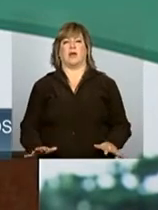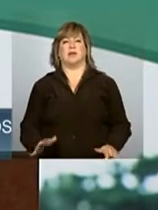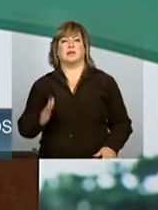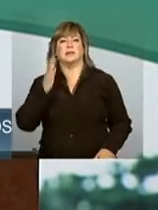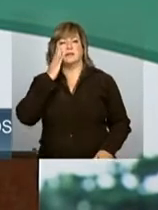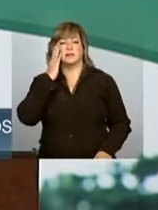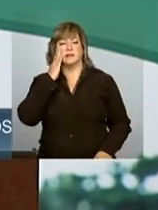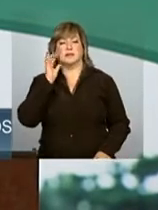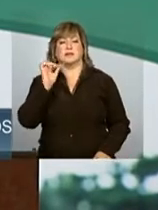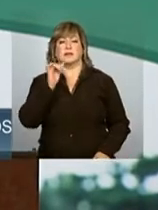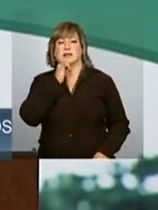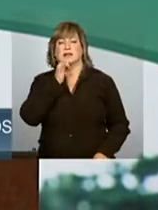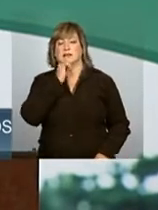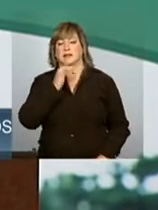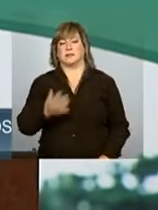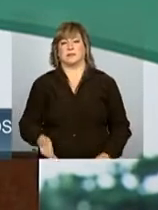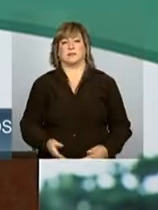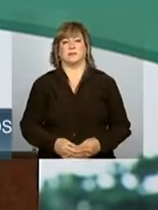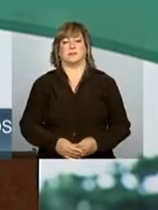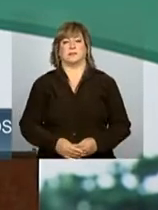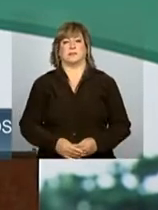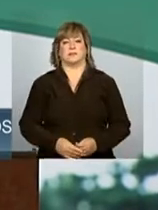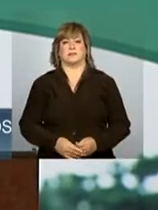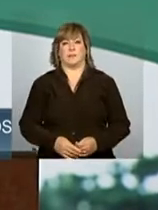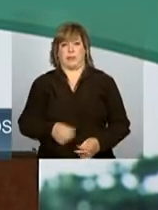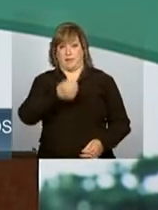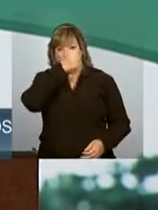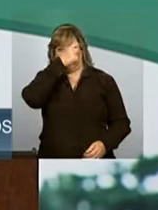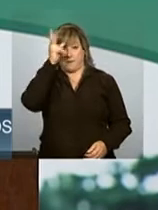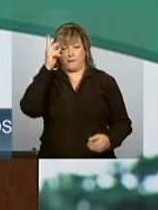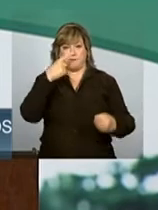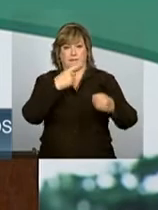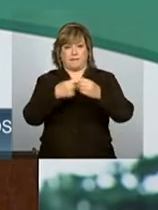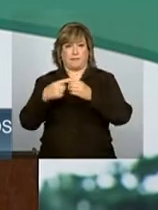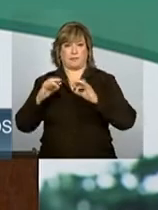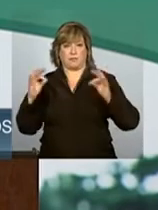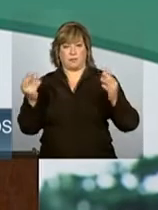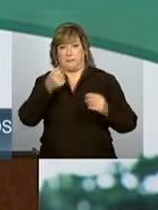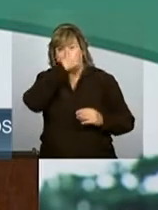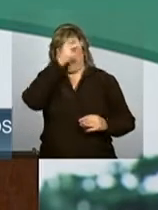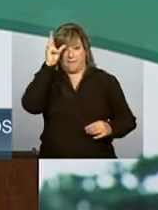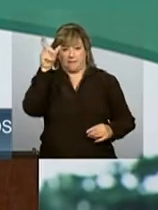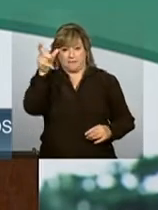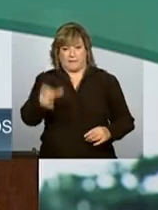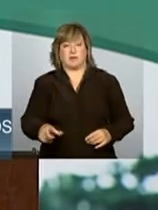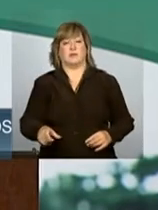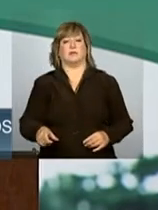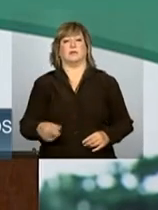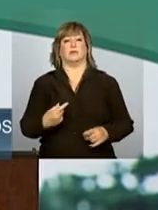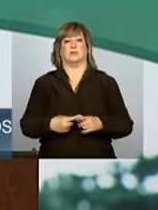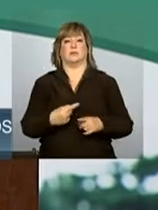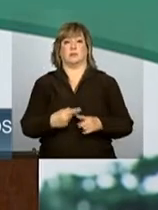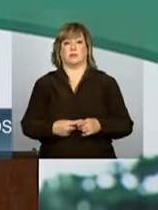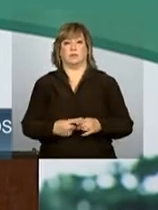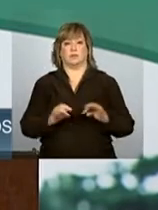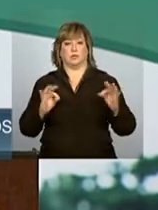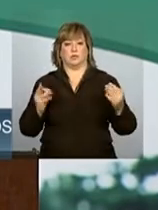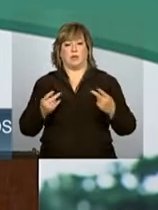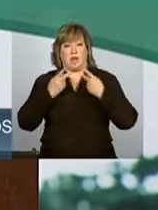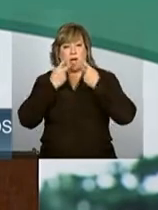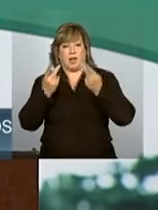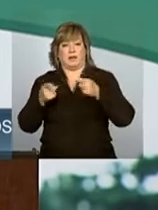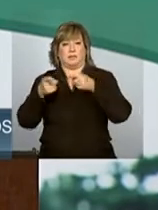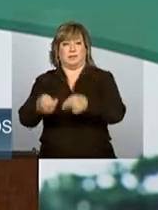eu digo assim, que os prefeitos são cobrados pelos seus munícipes, assim como